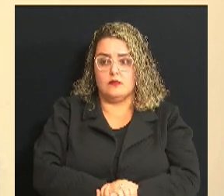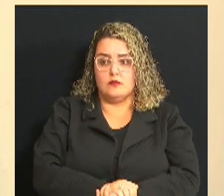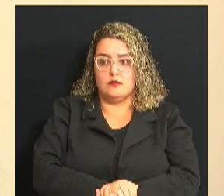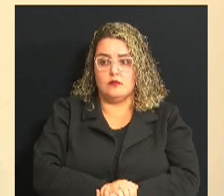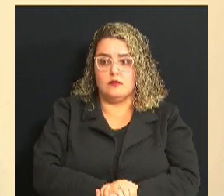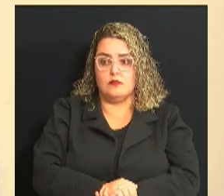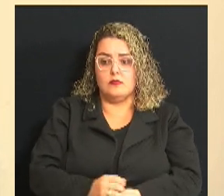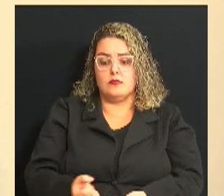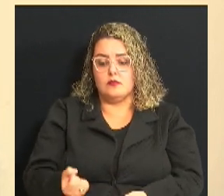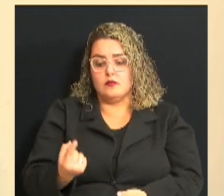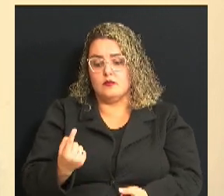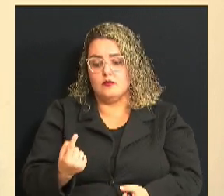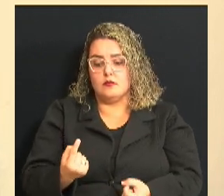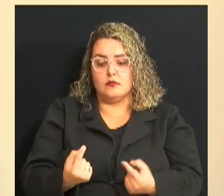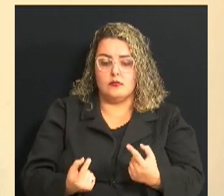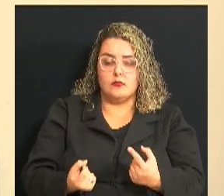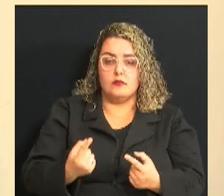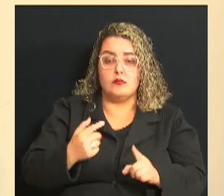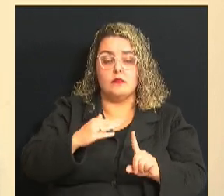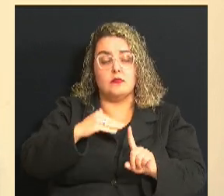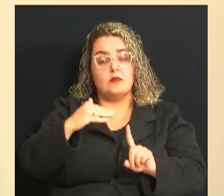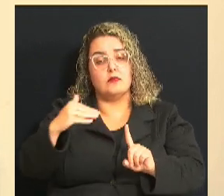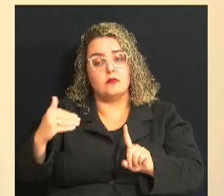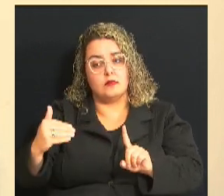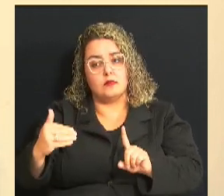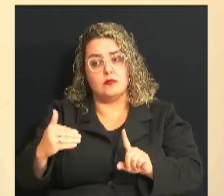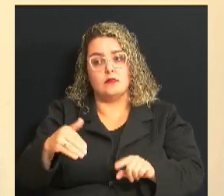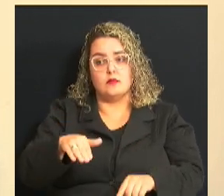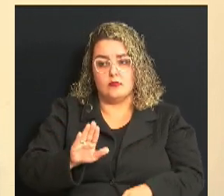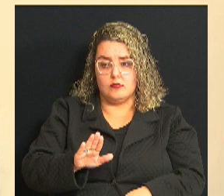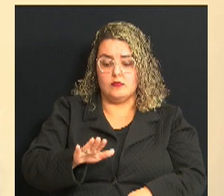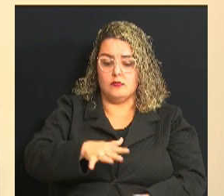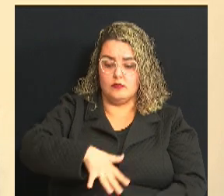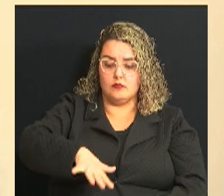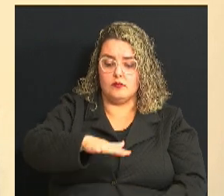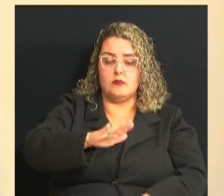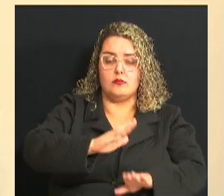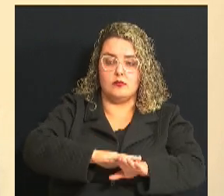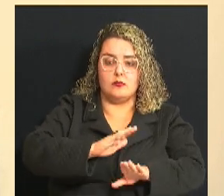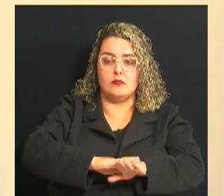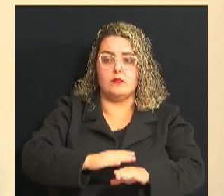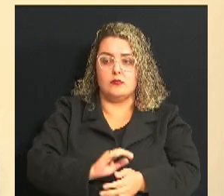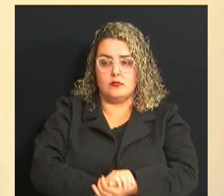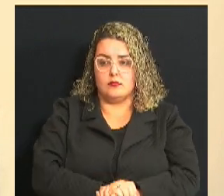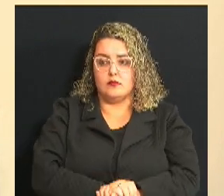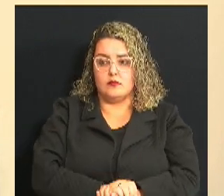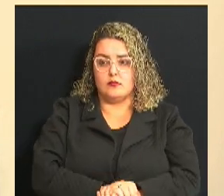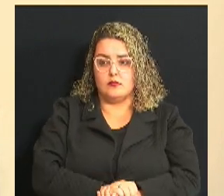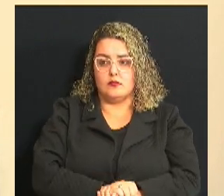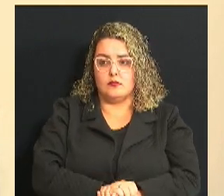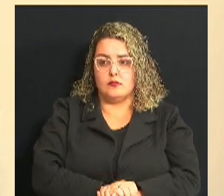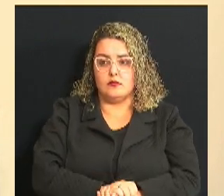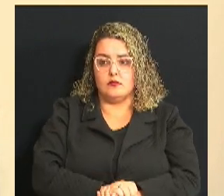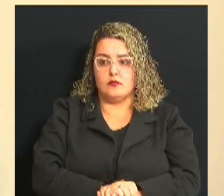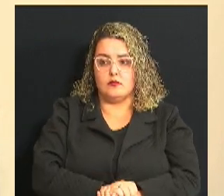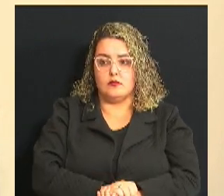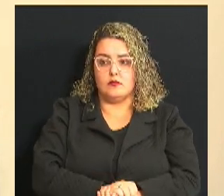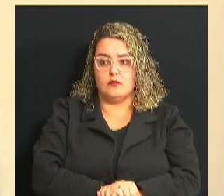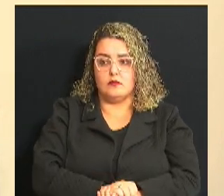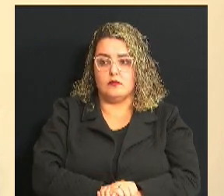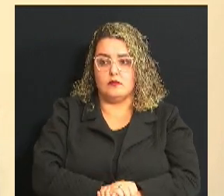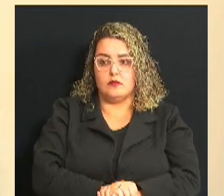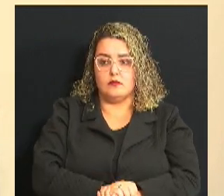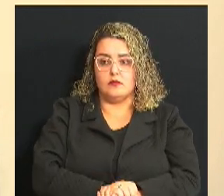Algumas acabam se destacando na sua atividade, na sua área de atuação. E o que a